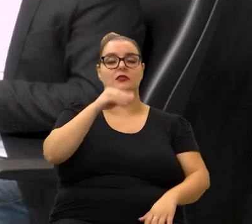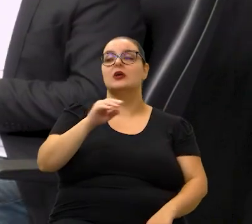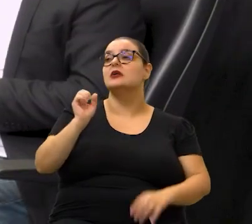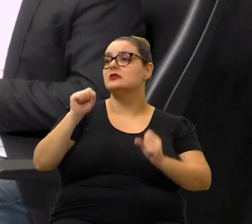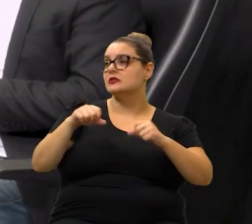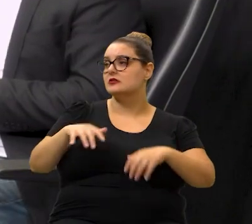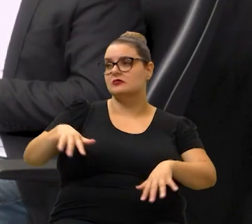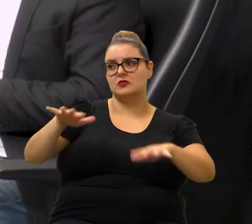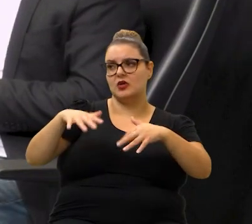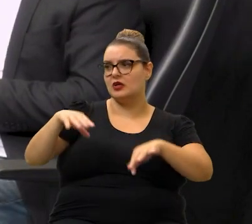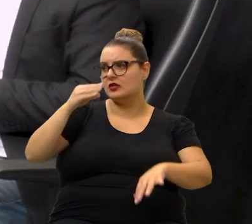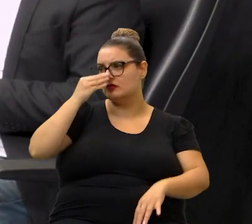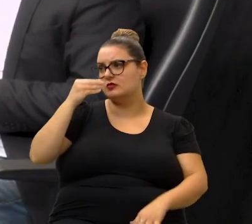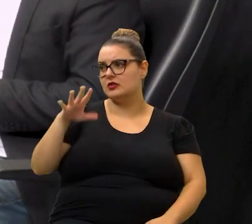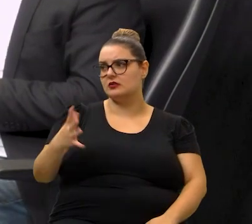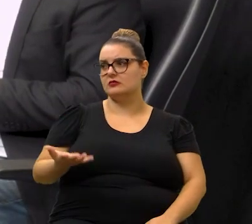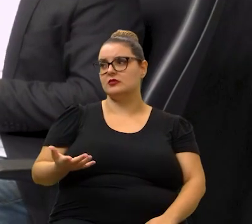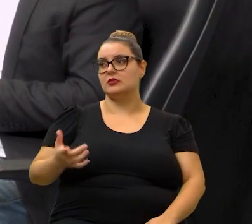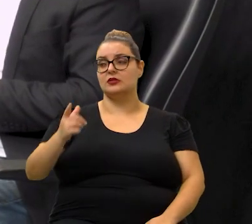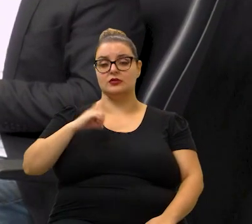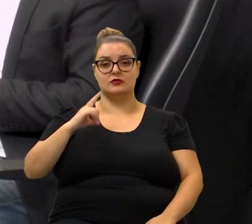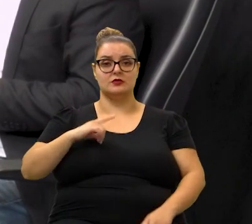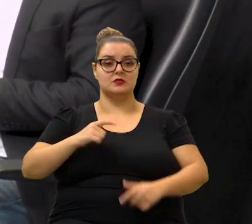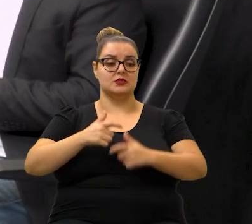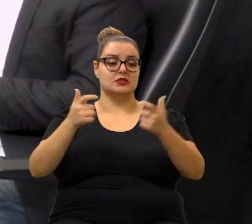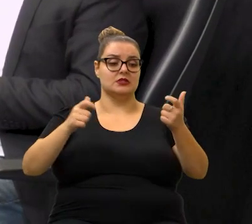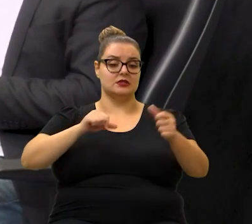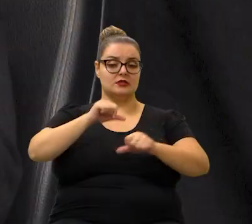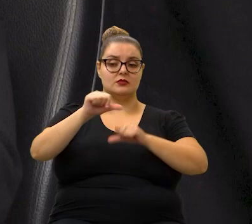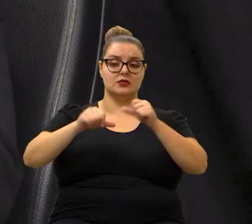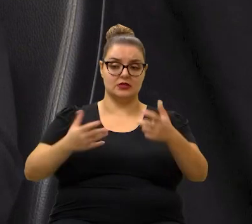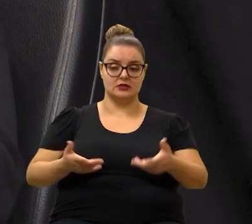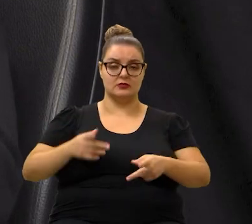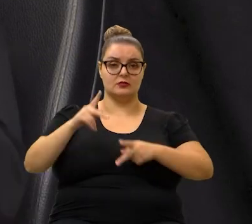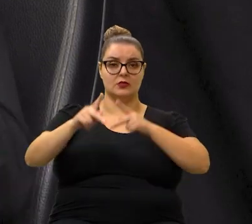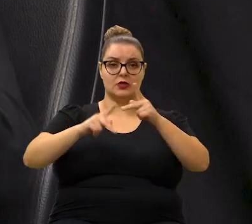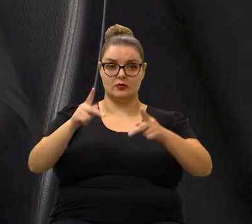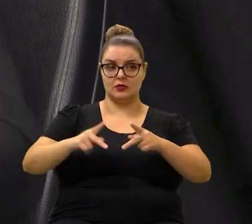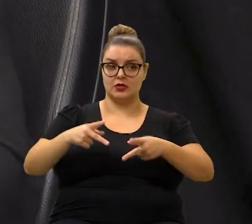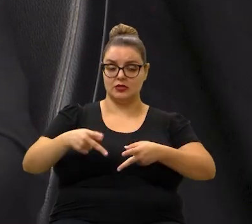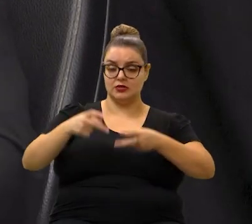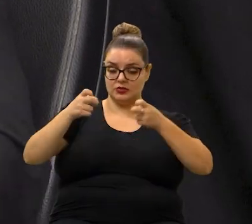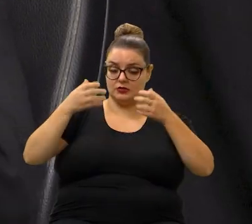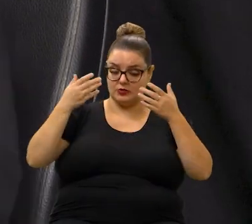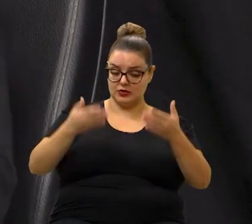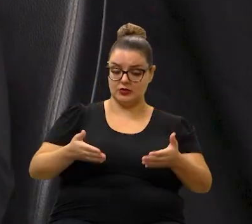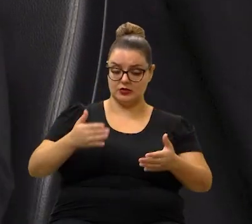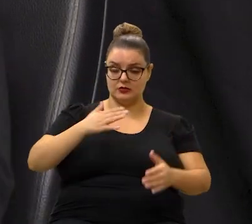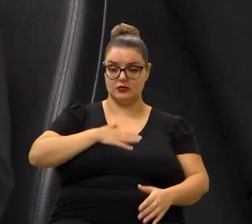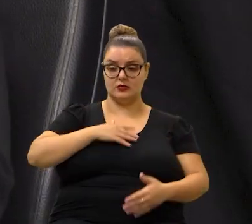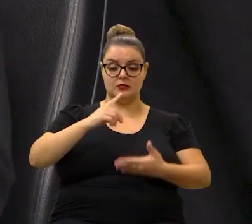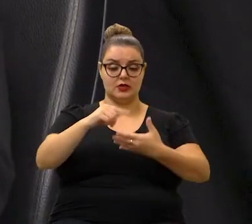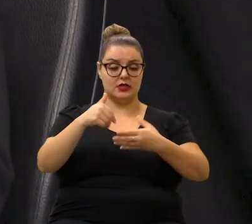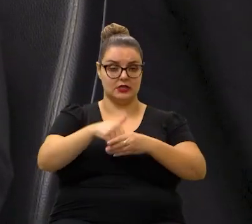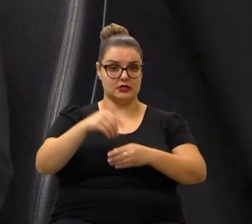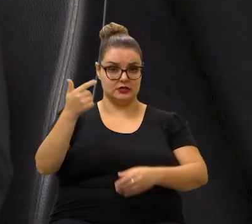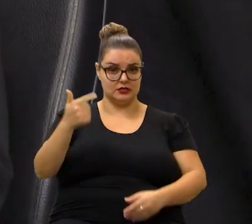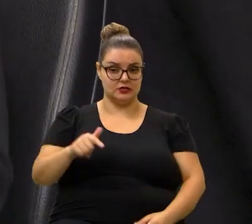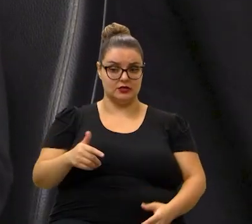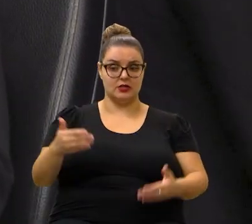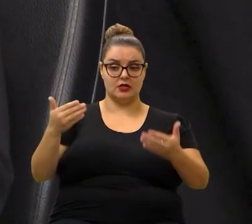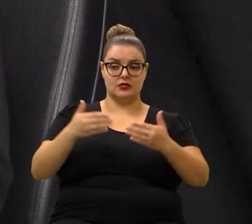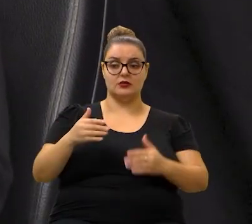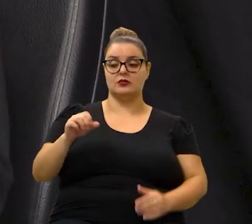jogado então nós tivemos grandes mudanças a população reconheceu isso na minha releição e agora